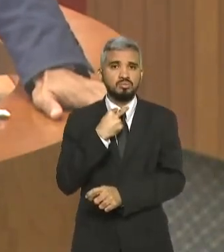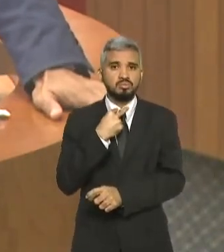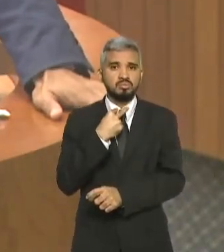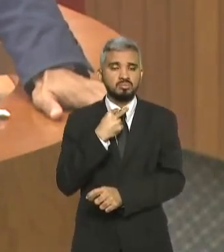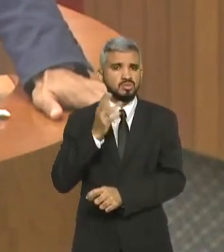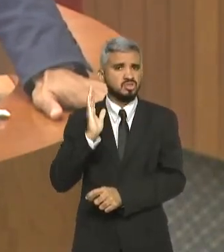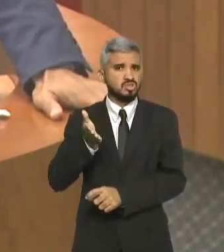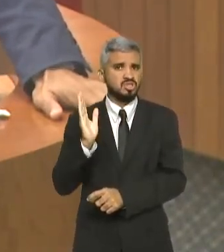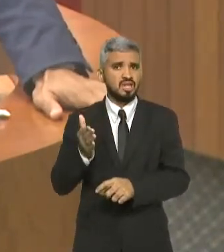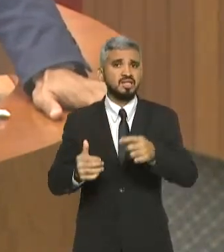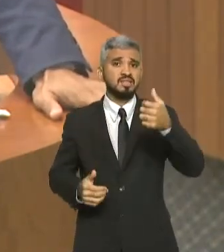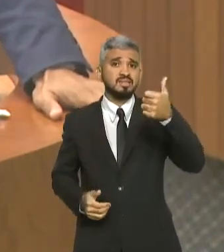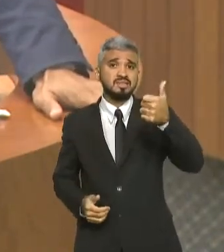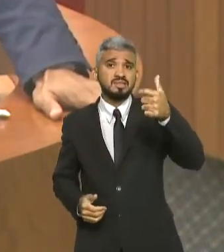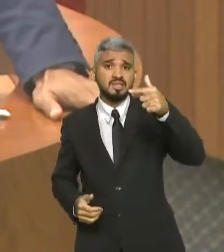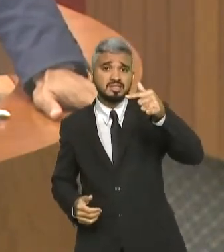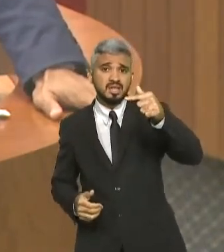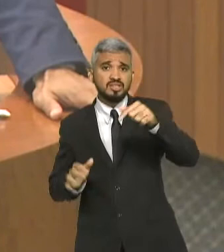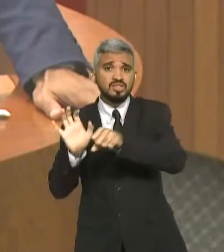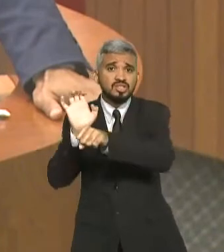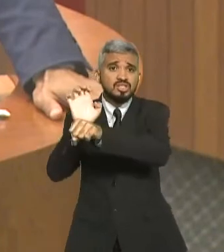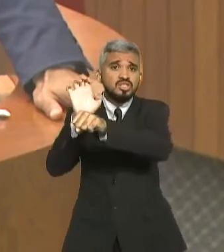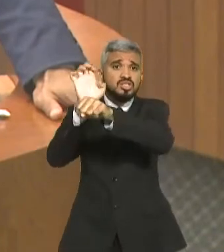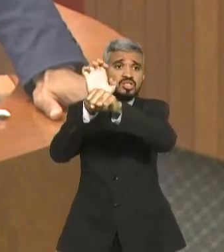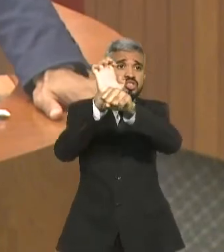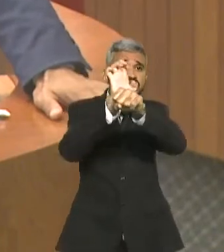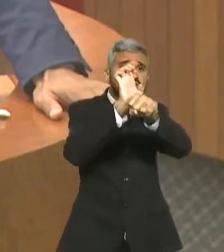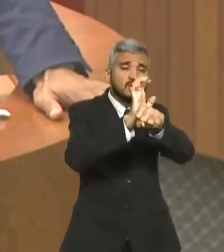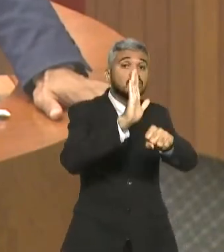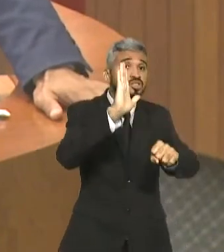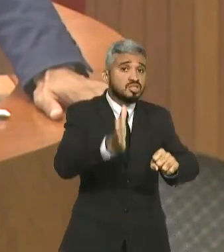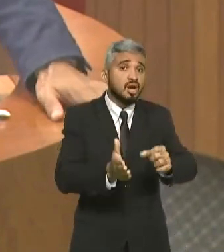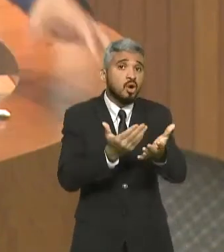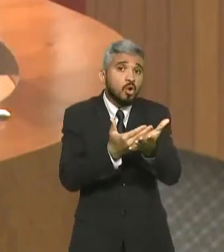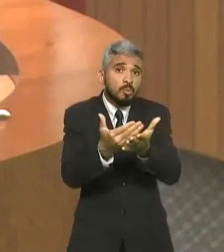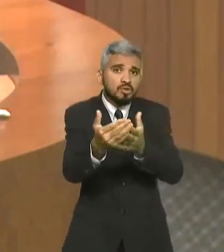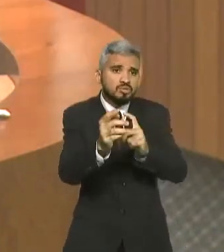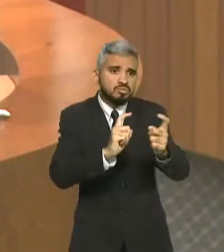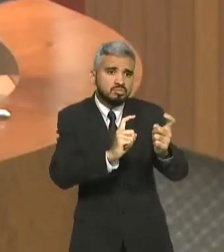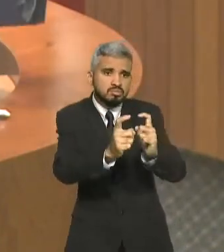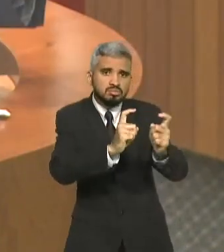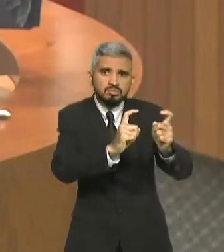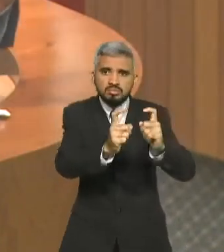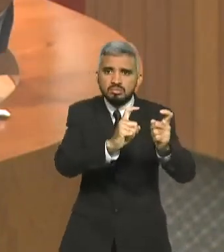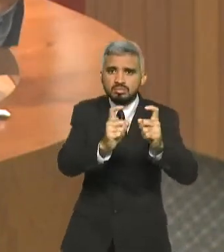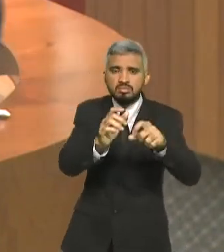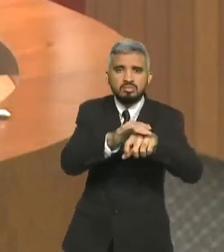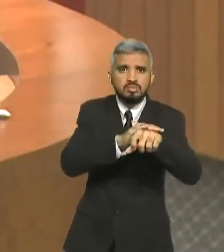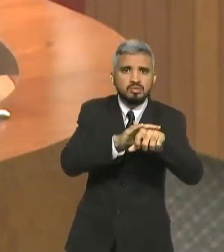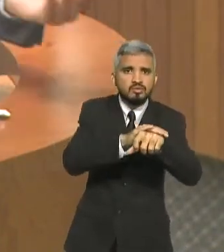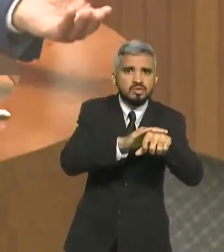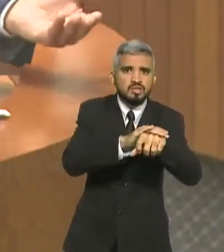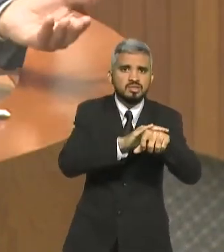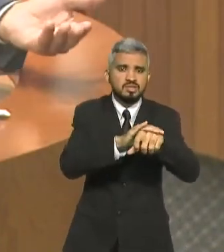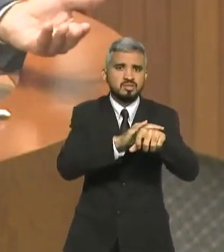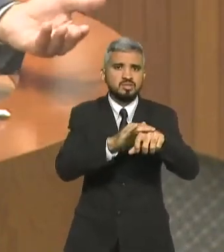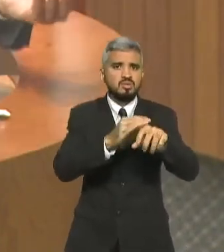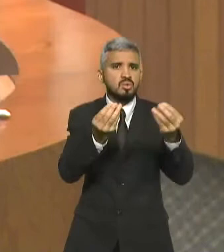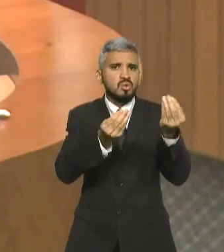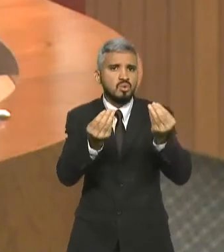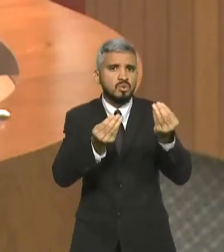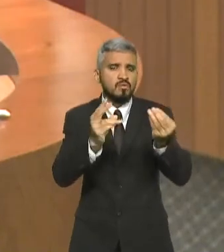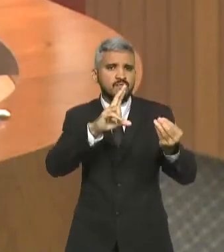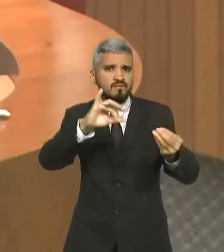17 estados da federação estão discutindo o reajuste com os servidores. Aí vem o deputado Rafael Leitoa subir à